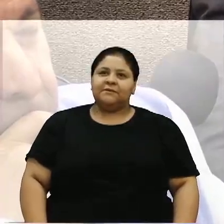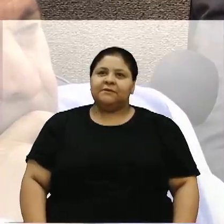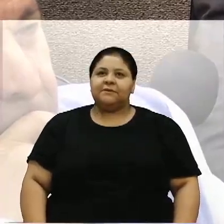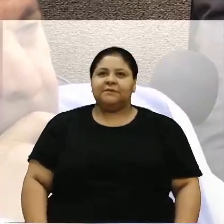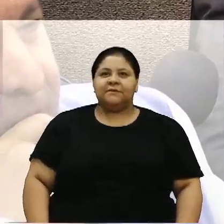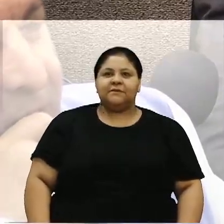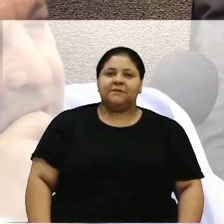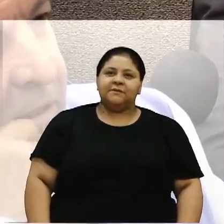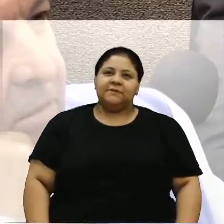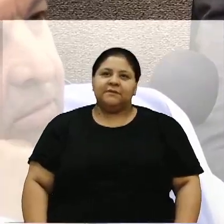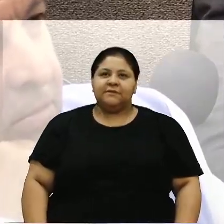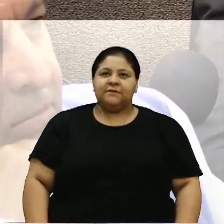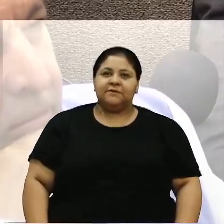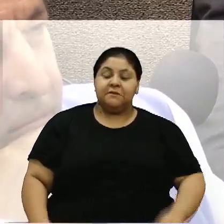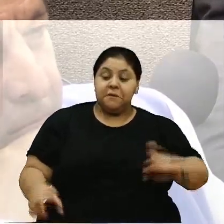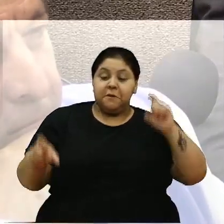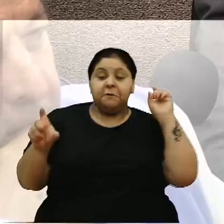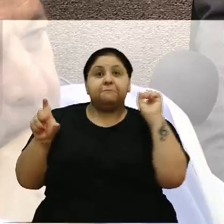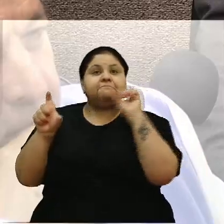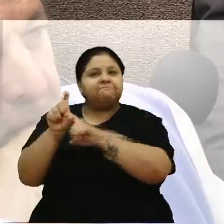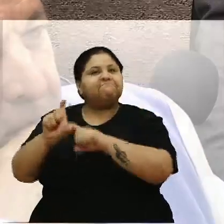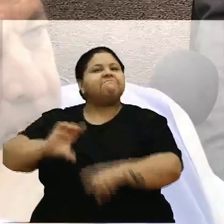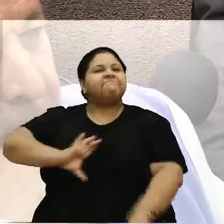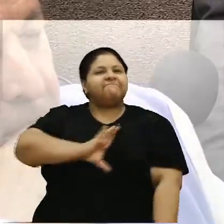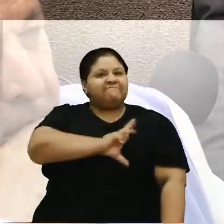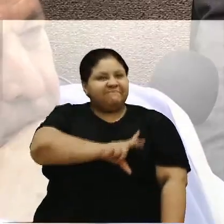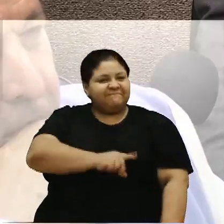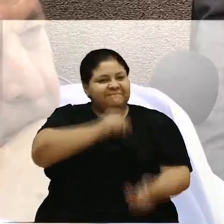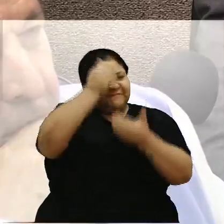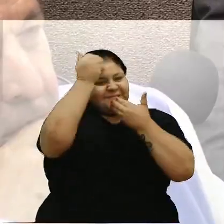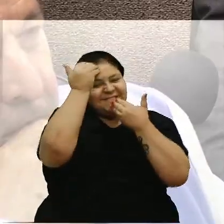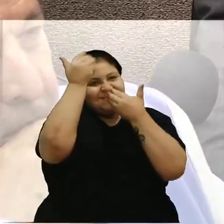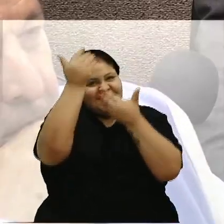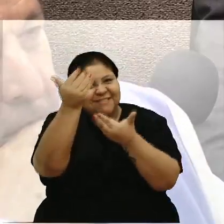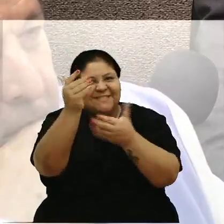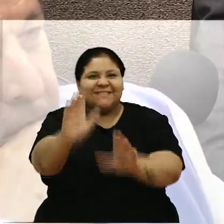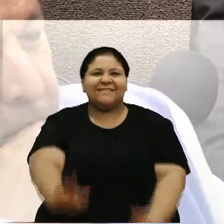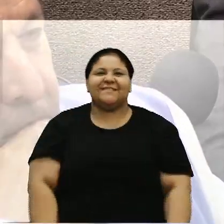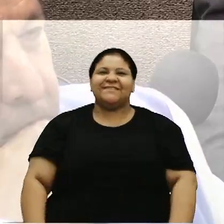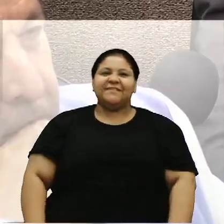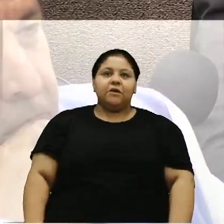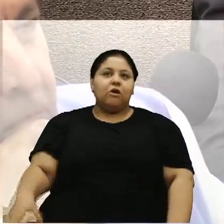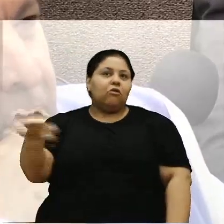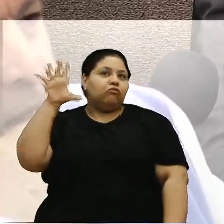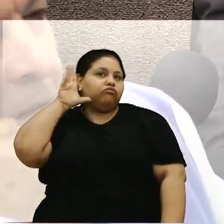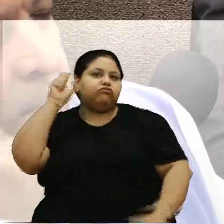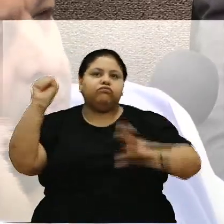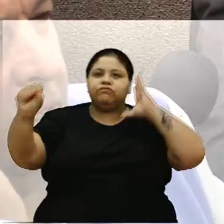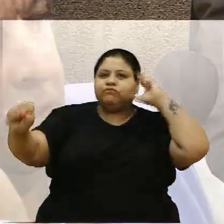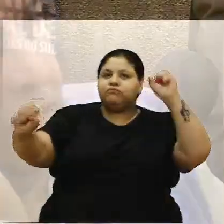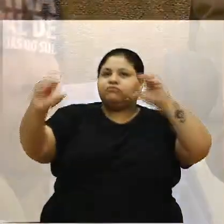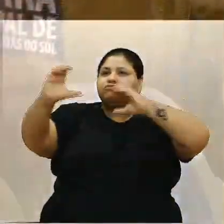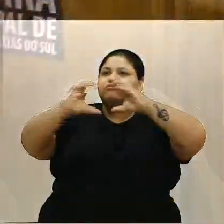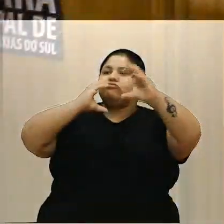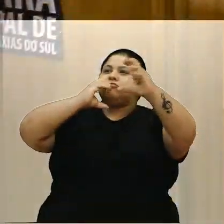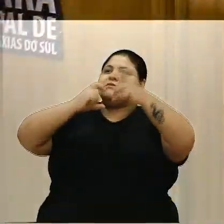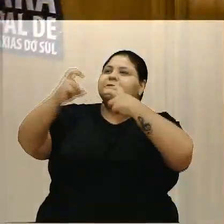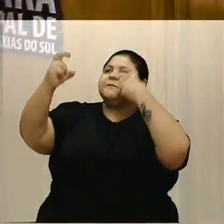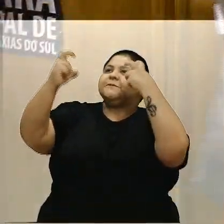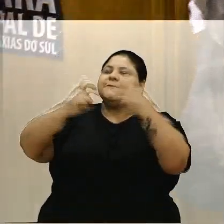de uma dívida de amor e gratidão. Agora! Ouve o